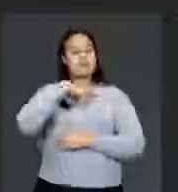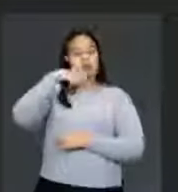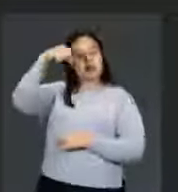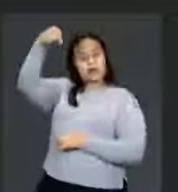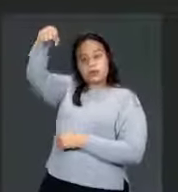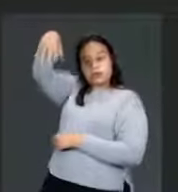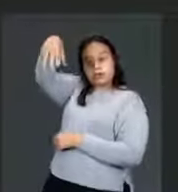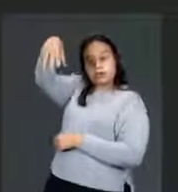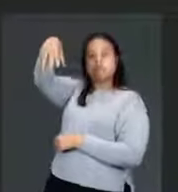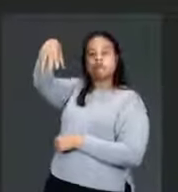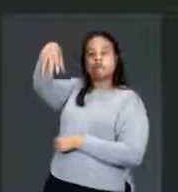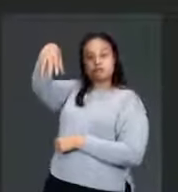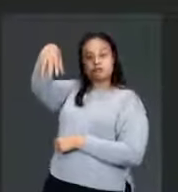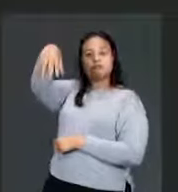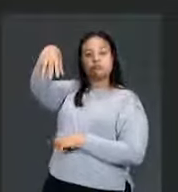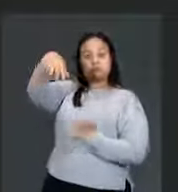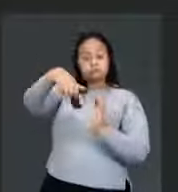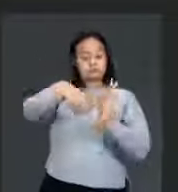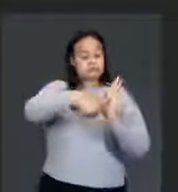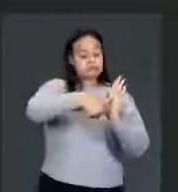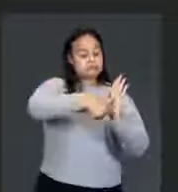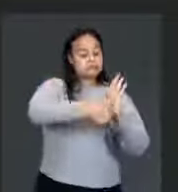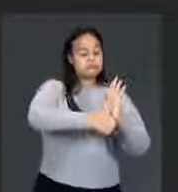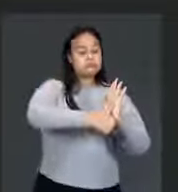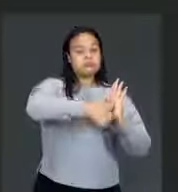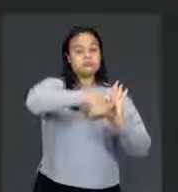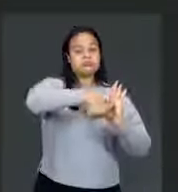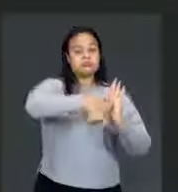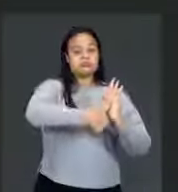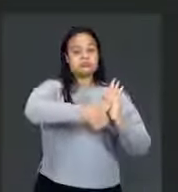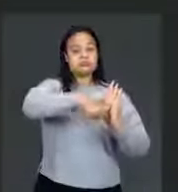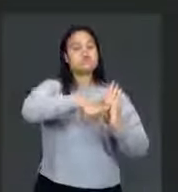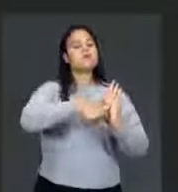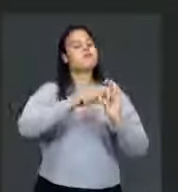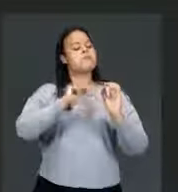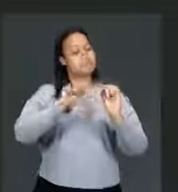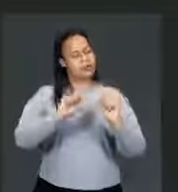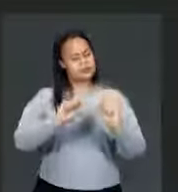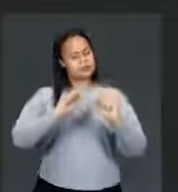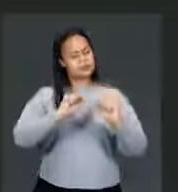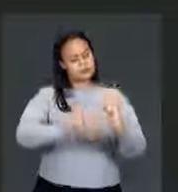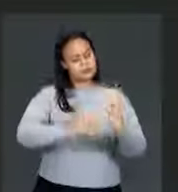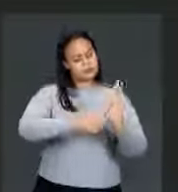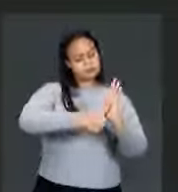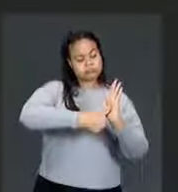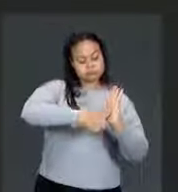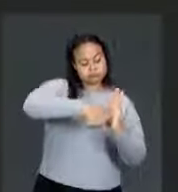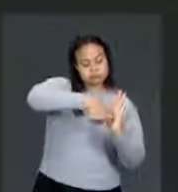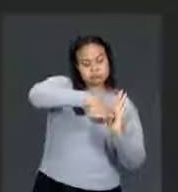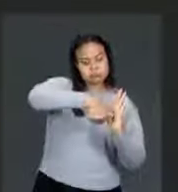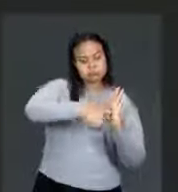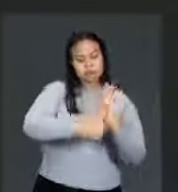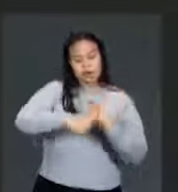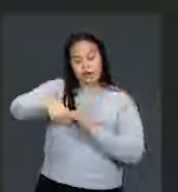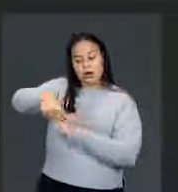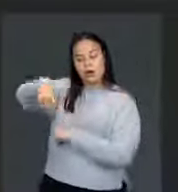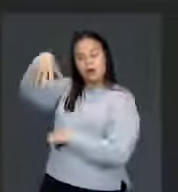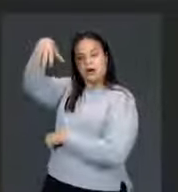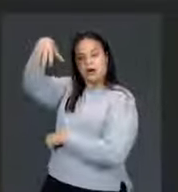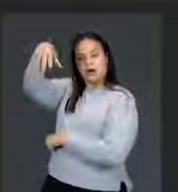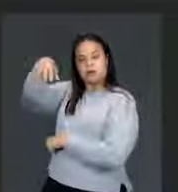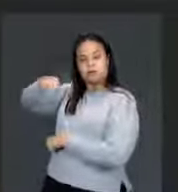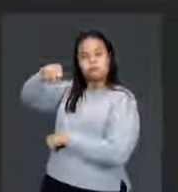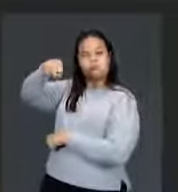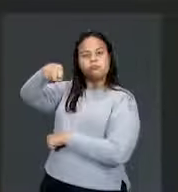lâmpada, por uma chave interruptora que pode ligar ou desligar o circuito ou uma parte